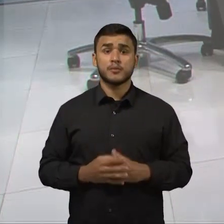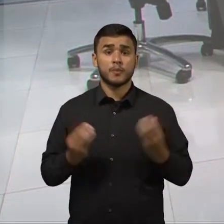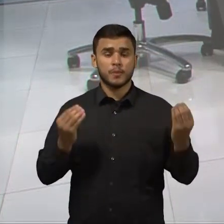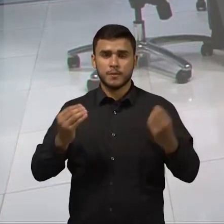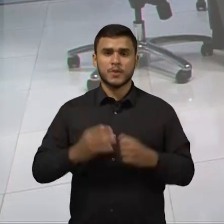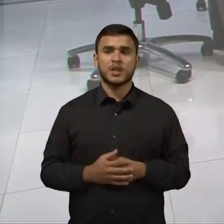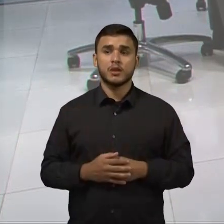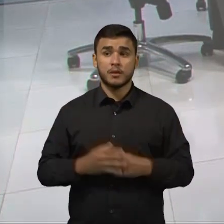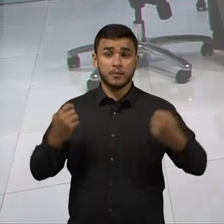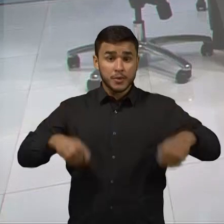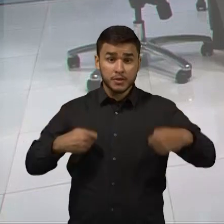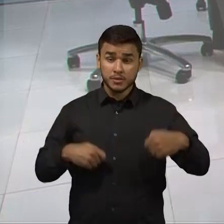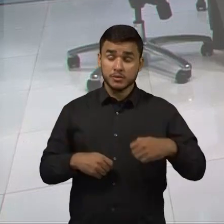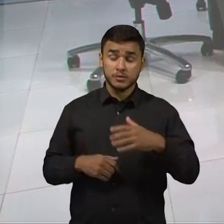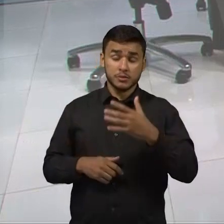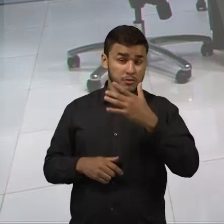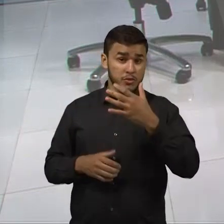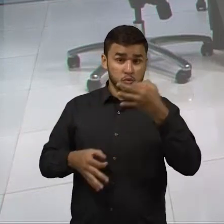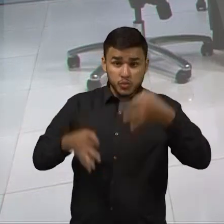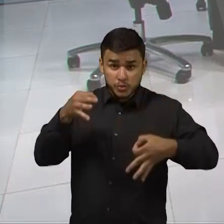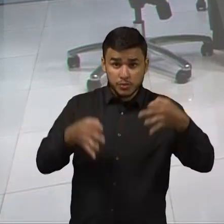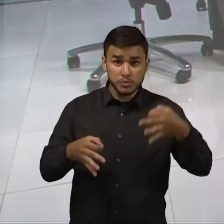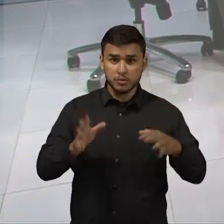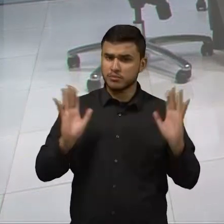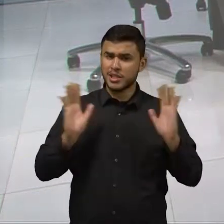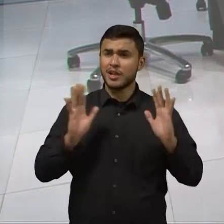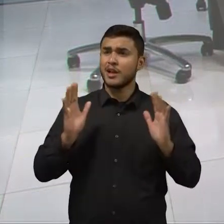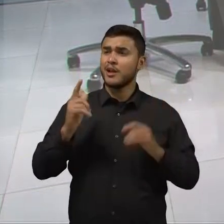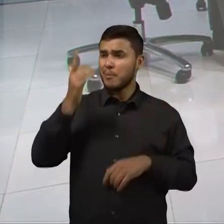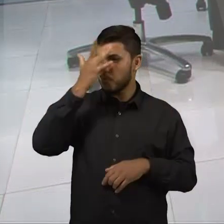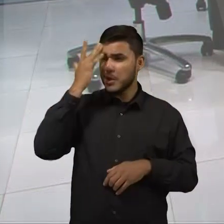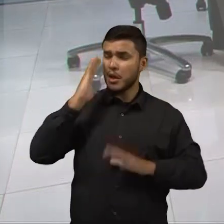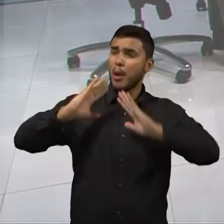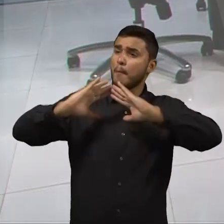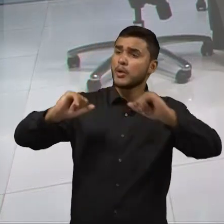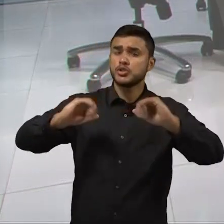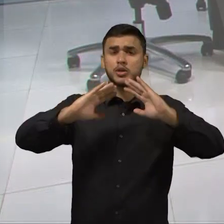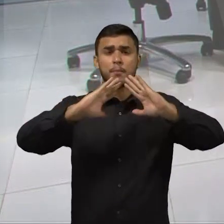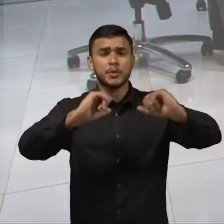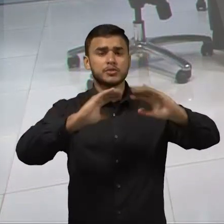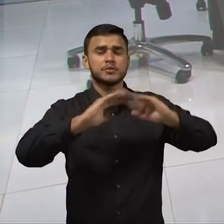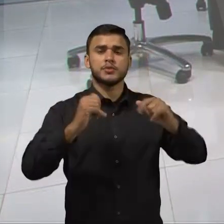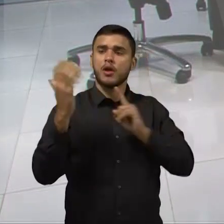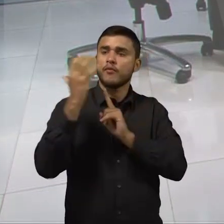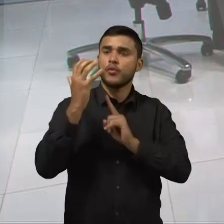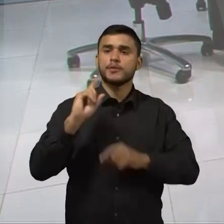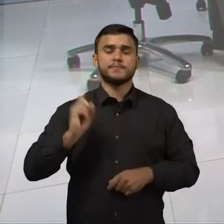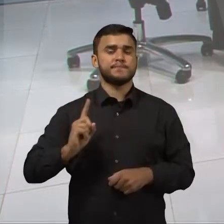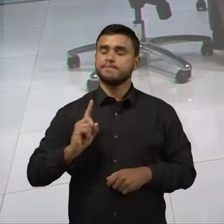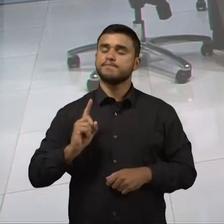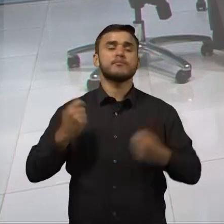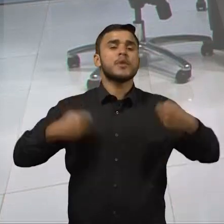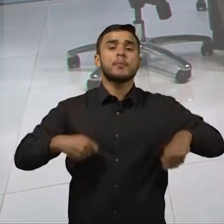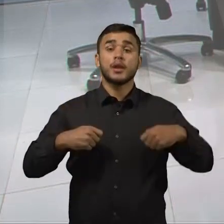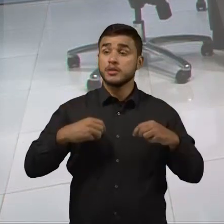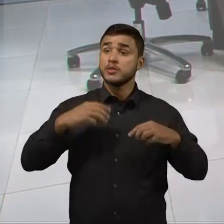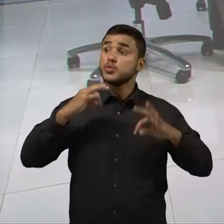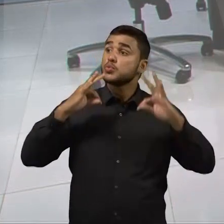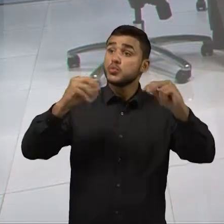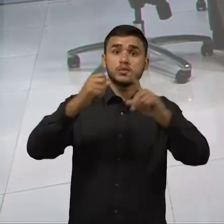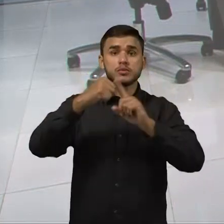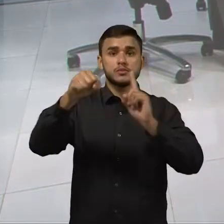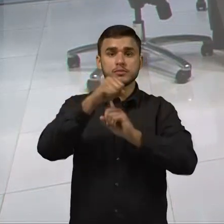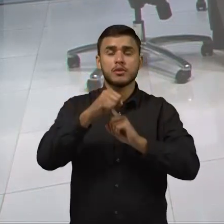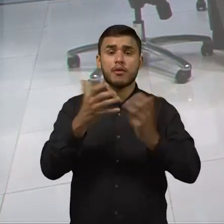mas precisamos que a justiça fique imune a essas pressões. O que a imprensa quer, a grande mídia brasileira,